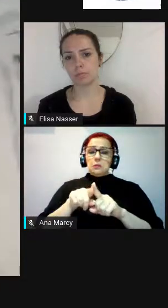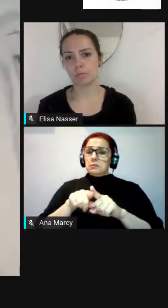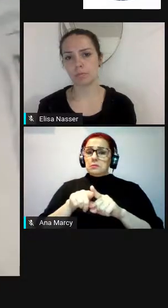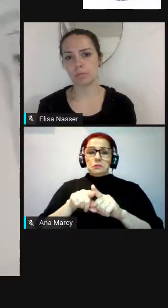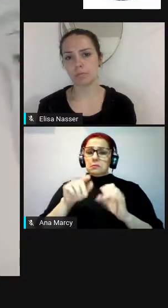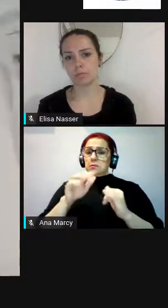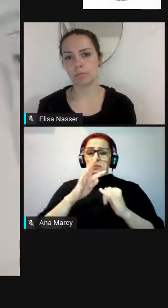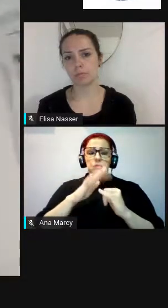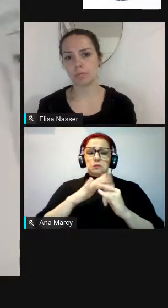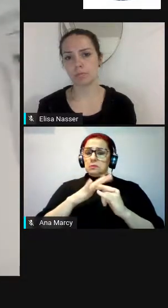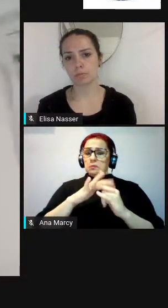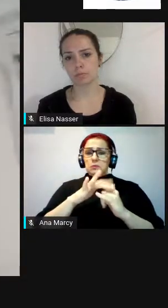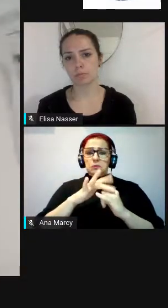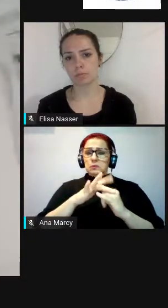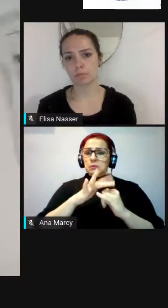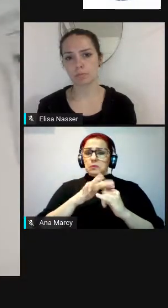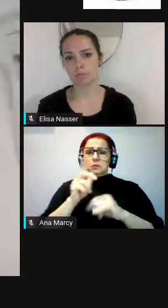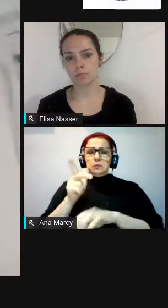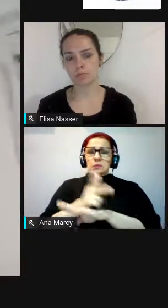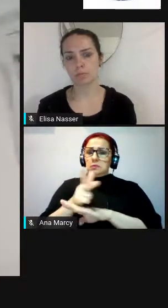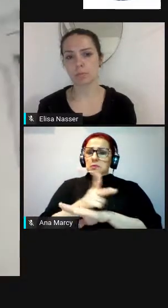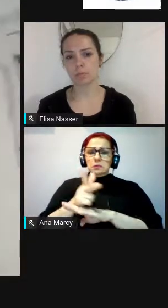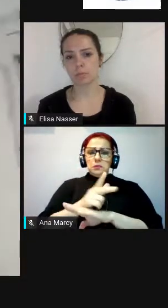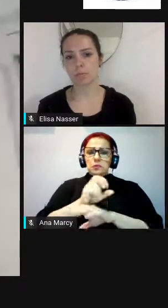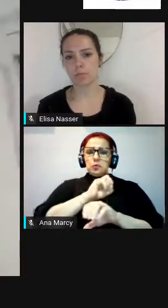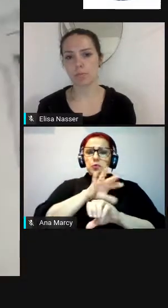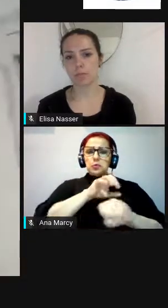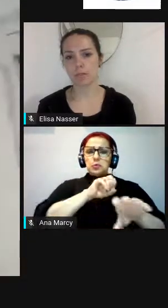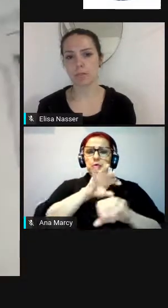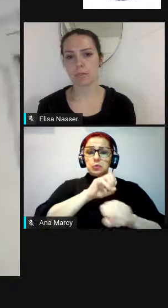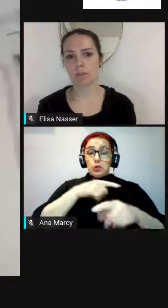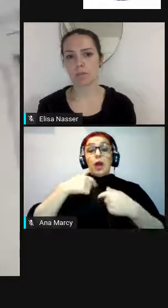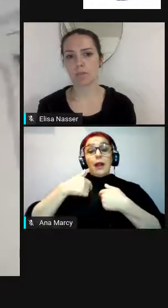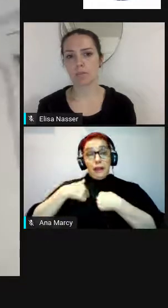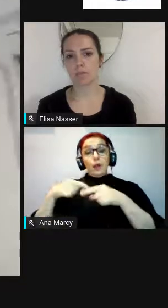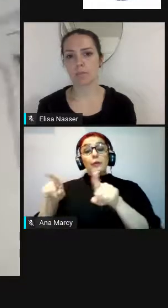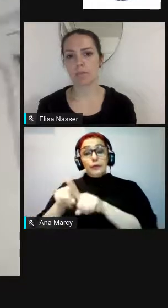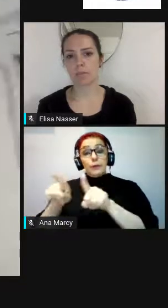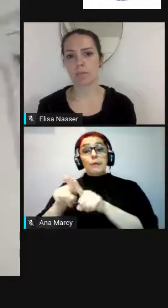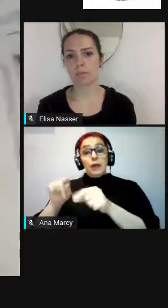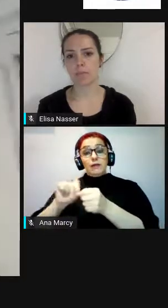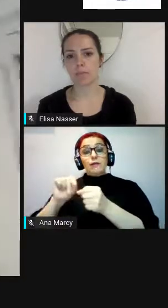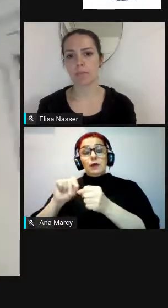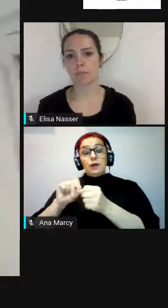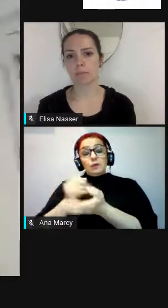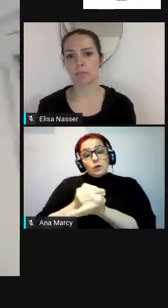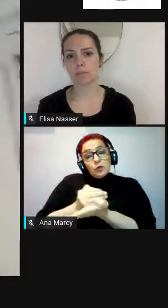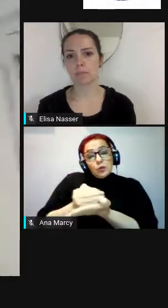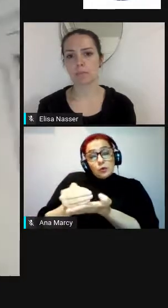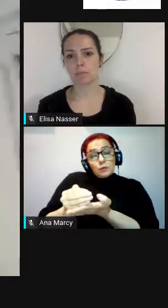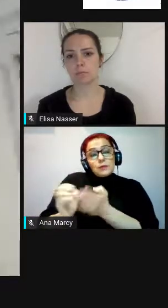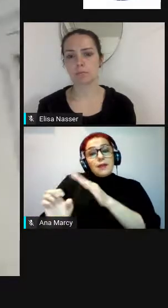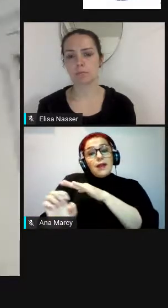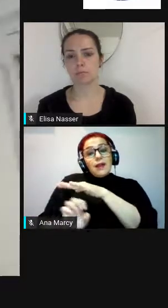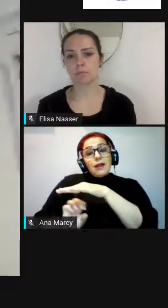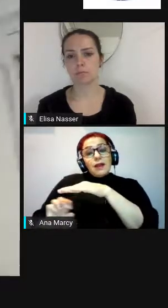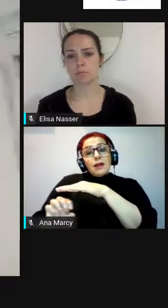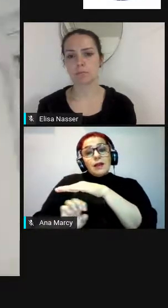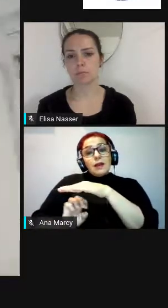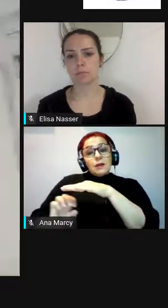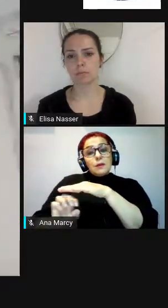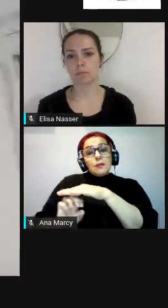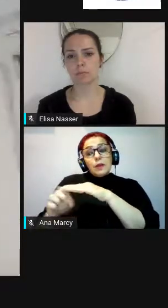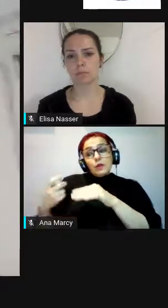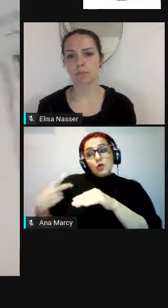conteúdos no YouTube e uma das coisas que eu e também é isso né No início da minha da minha empresa e o